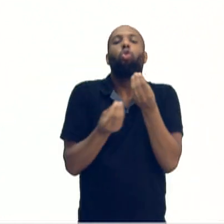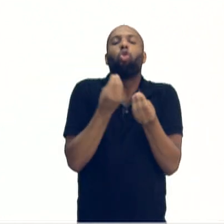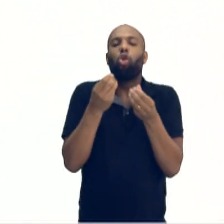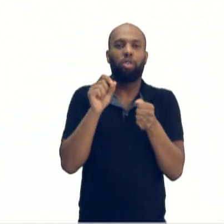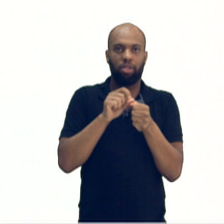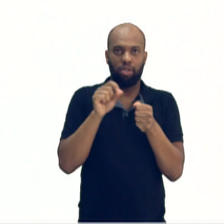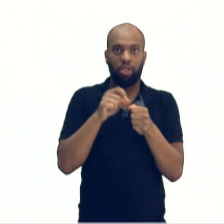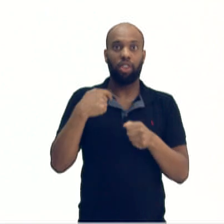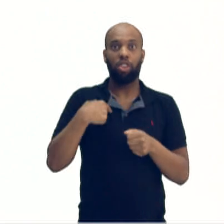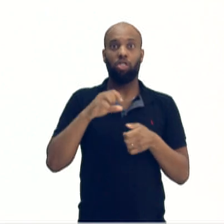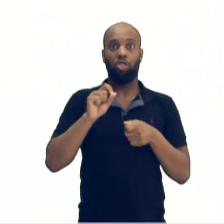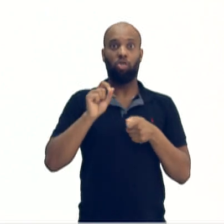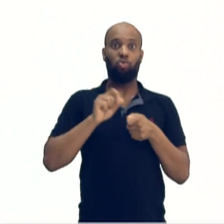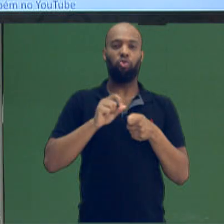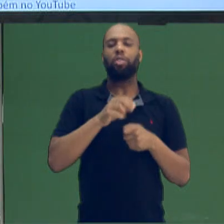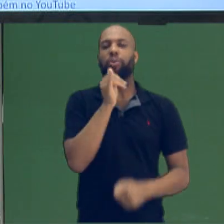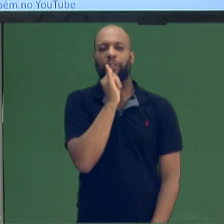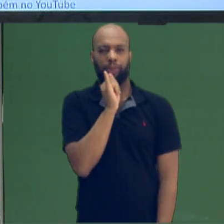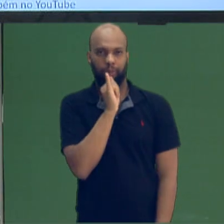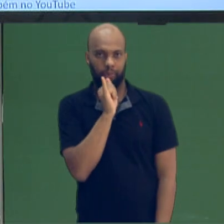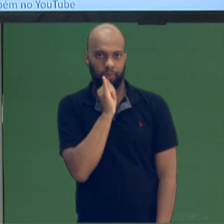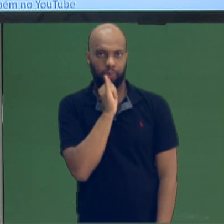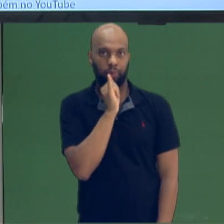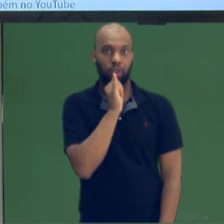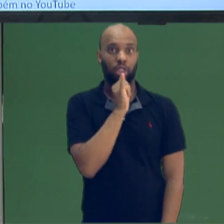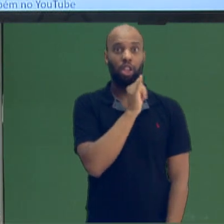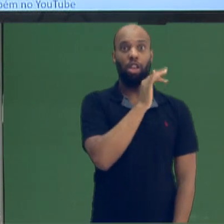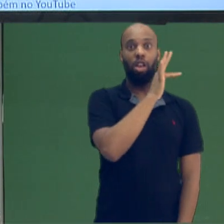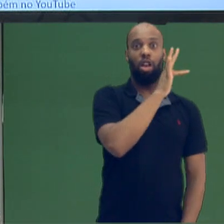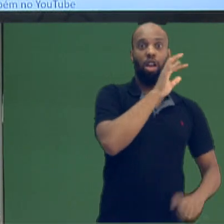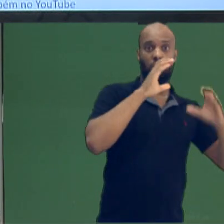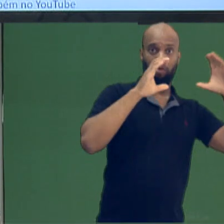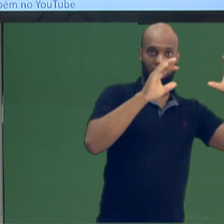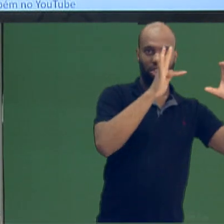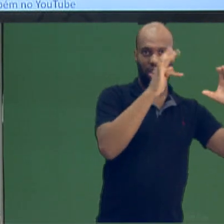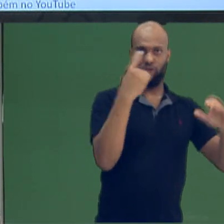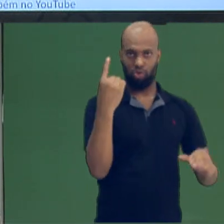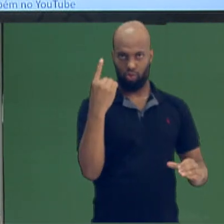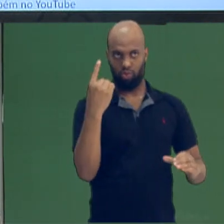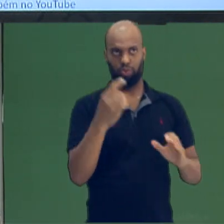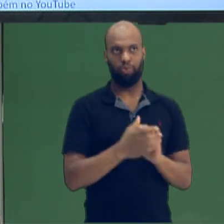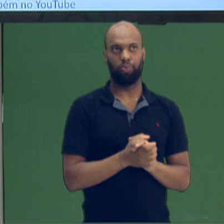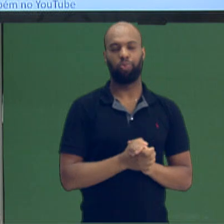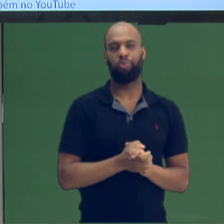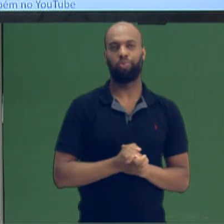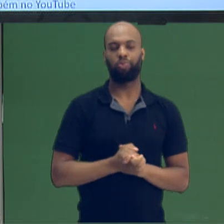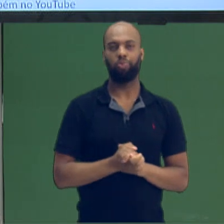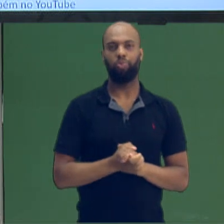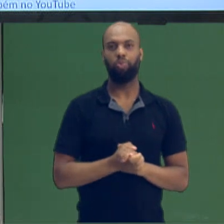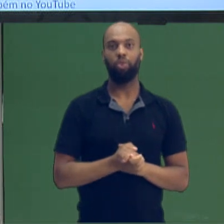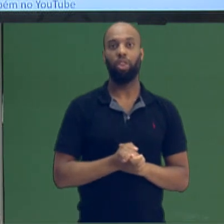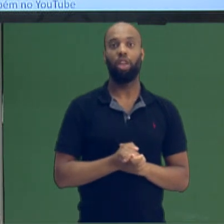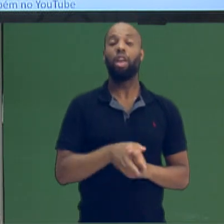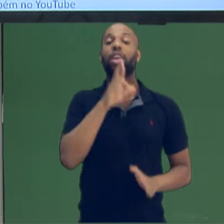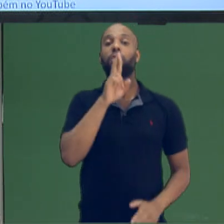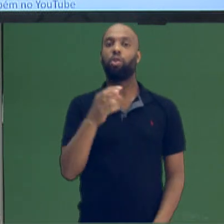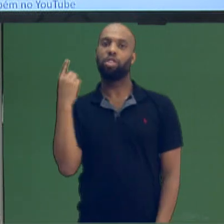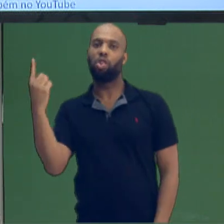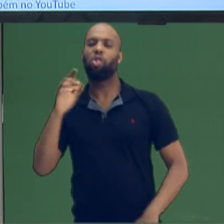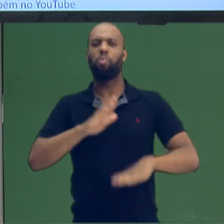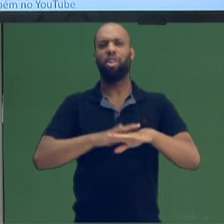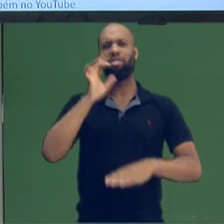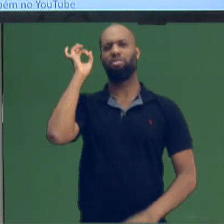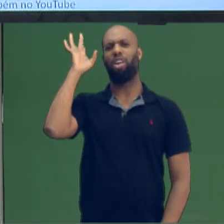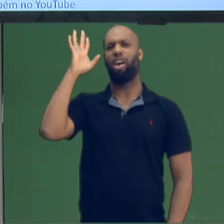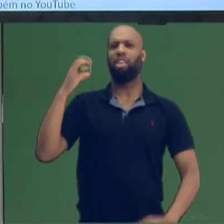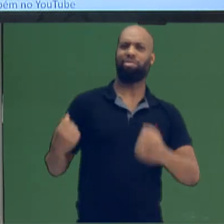aqui? Vou pegar, por exemplo, a função 2 aqui, tá? A função 1. Que o valor é 1, fica mais fácil para a